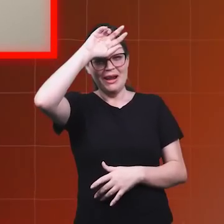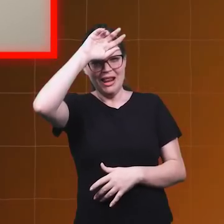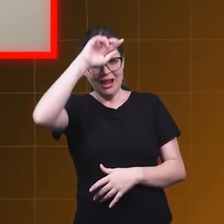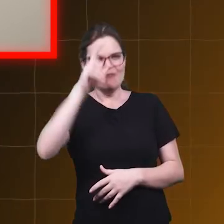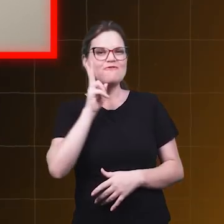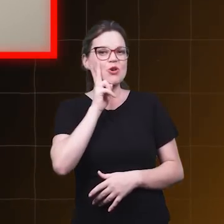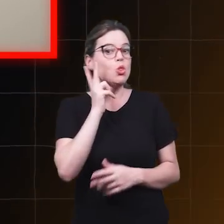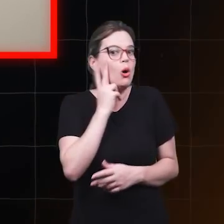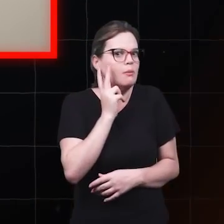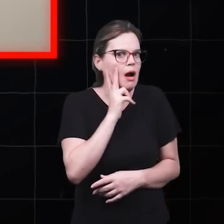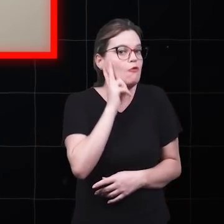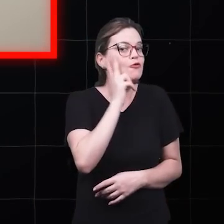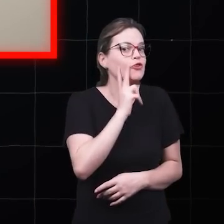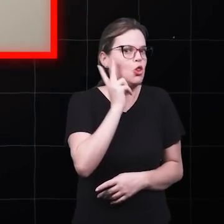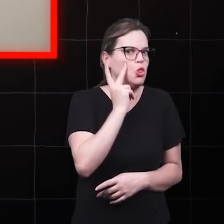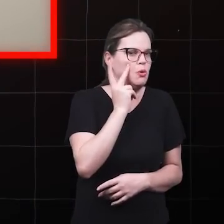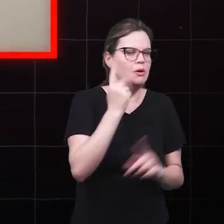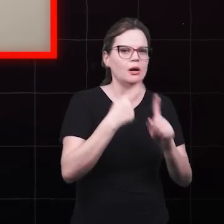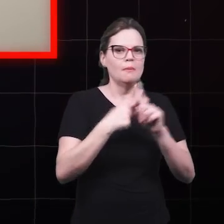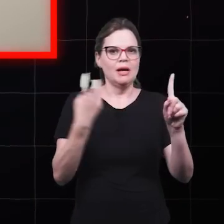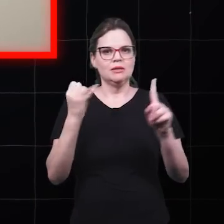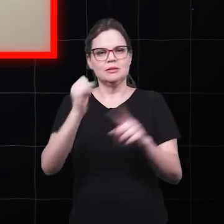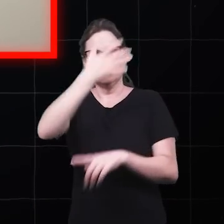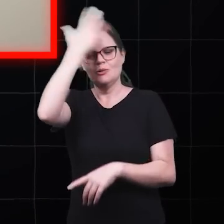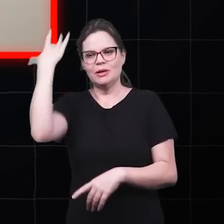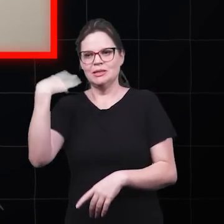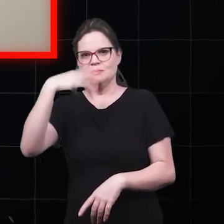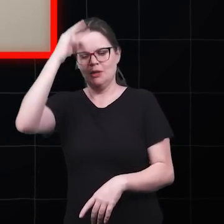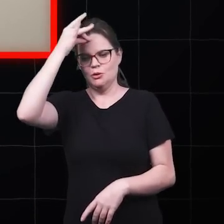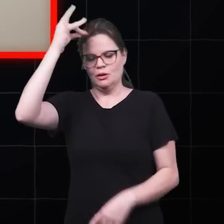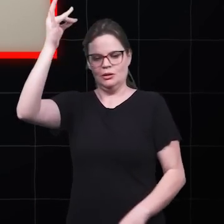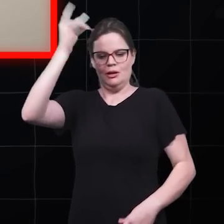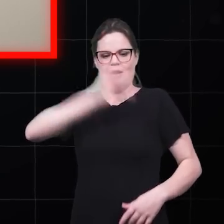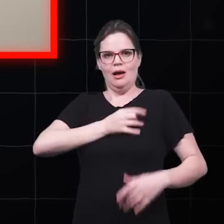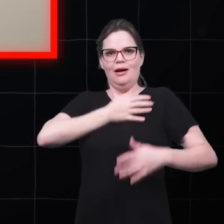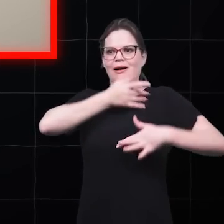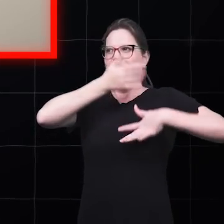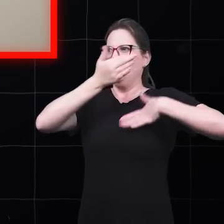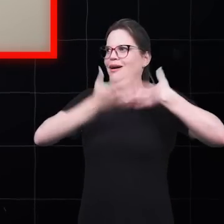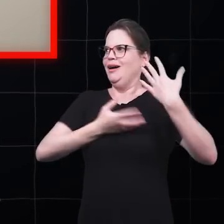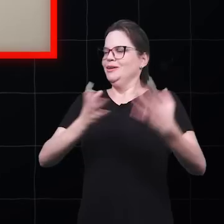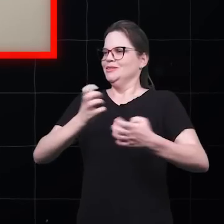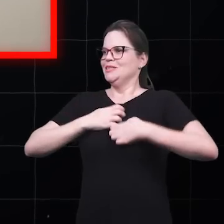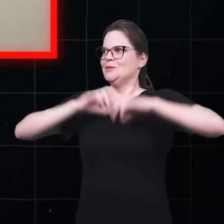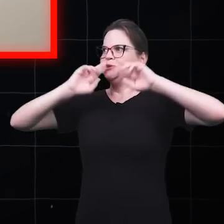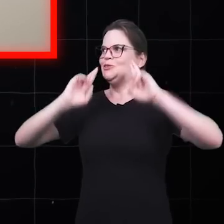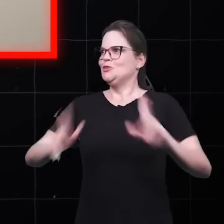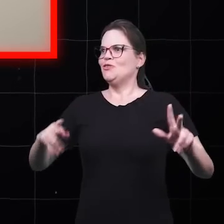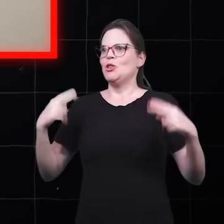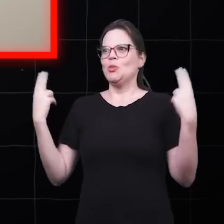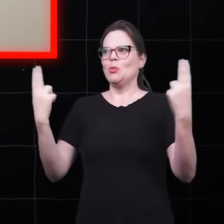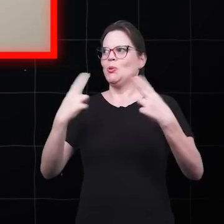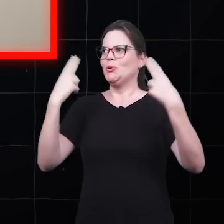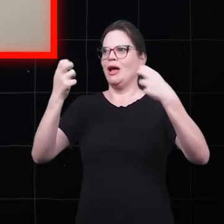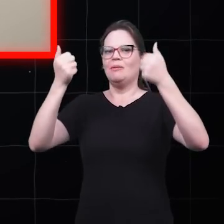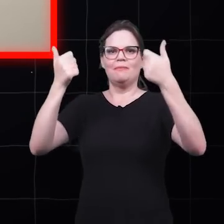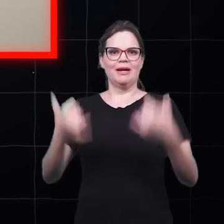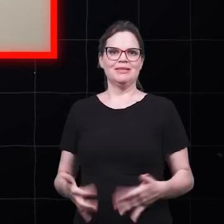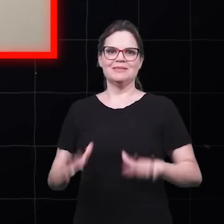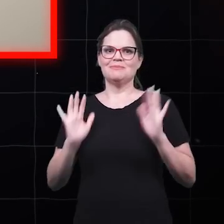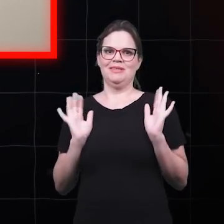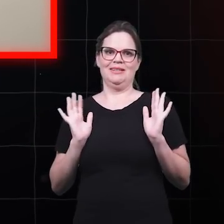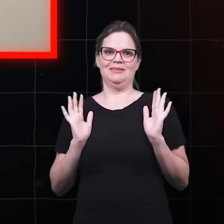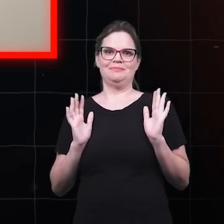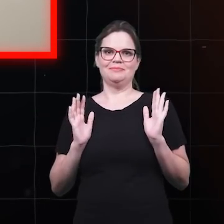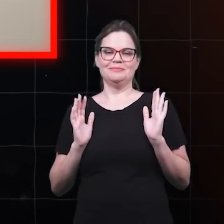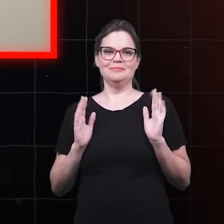homem. O homem sai do seu sentido racional e passa a viver uma operação do Espírito Santo. Ele sai